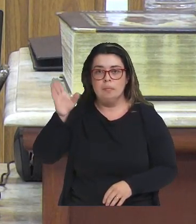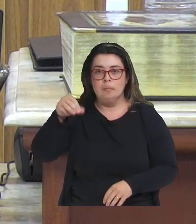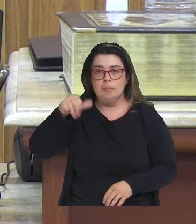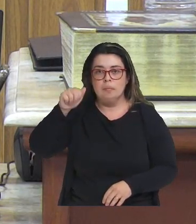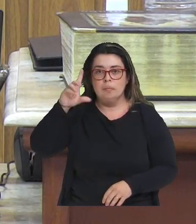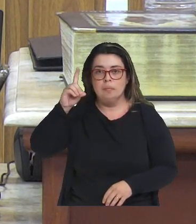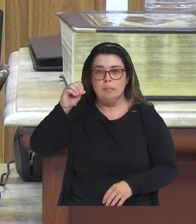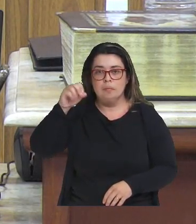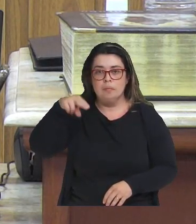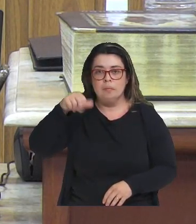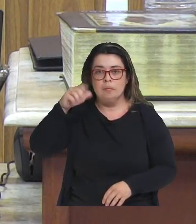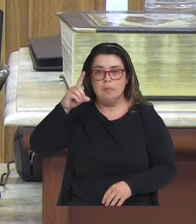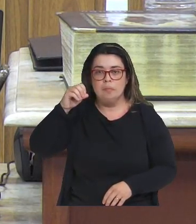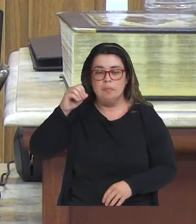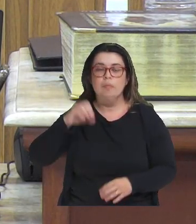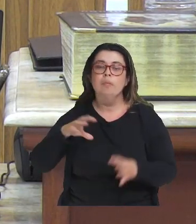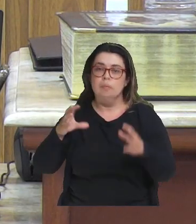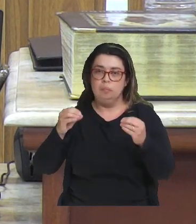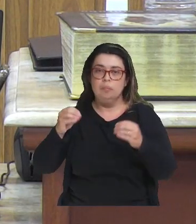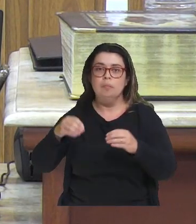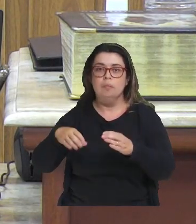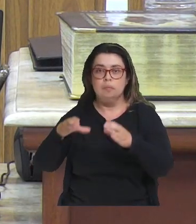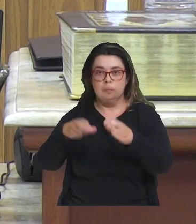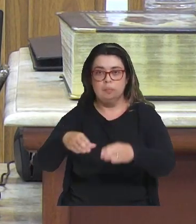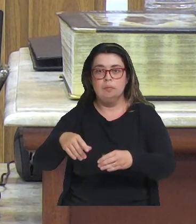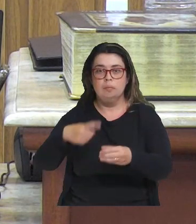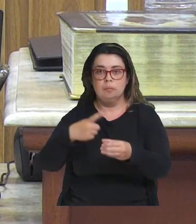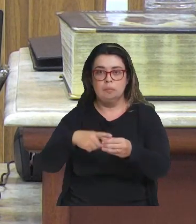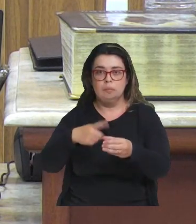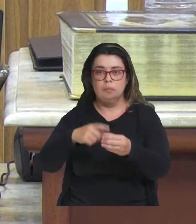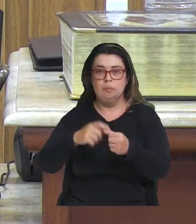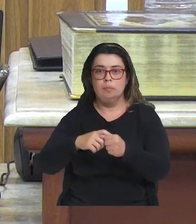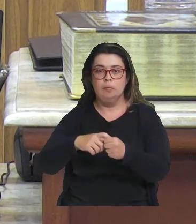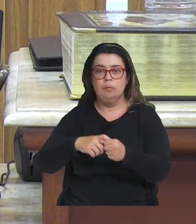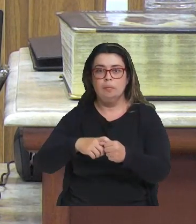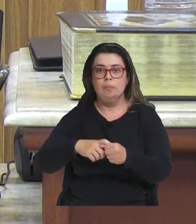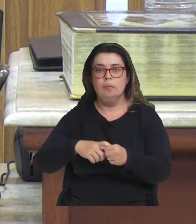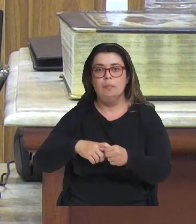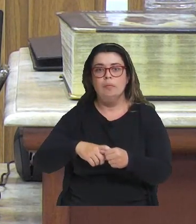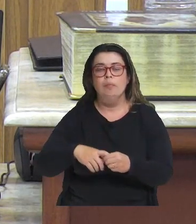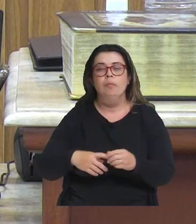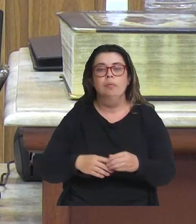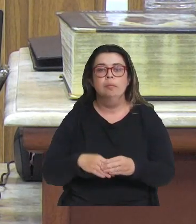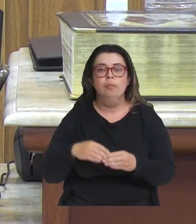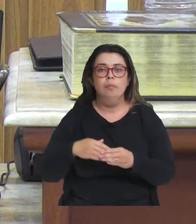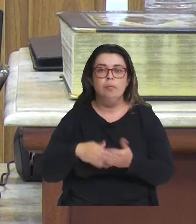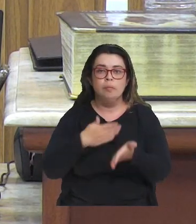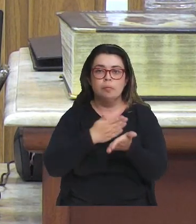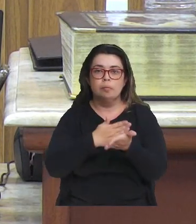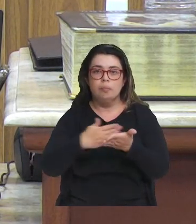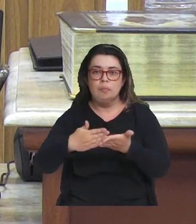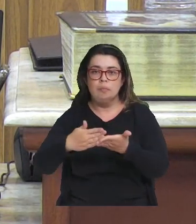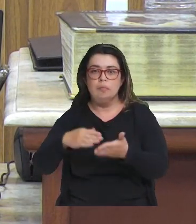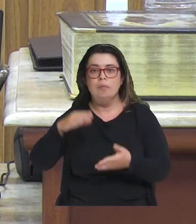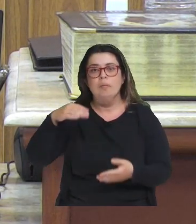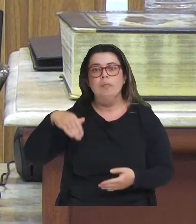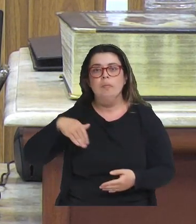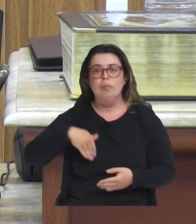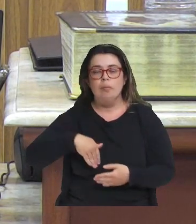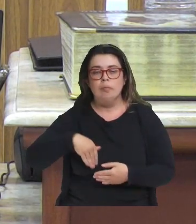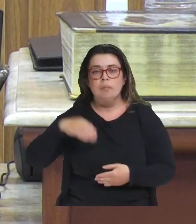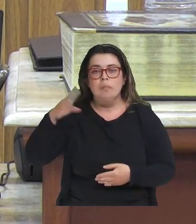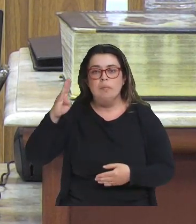da EMEIF Manuel Simões, semáforo do Banco do Brasil, semáforo da Avenida Antônio Zuardi com a Rua José